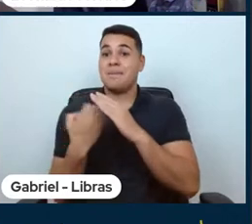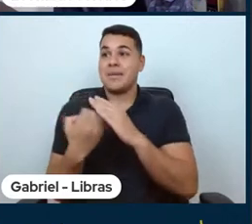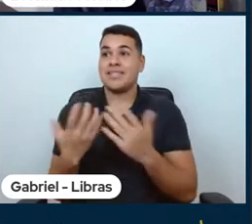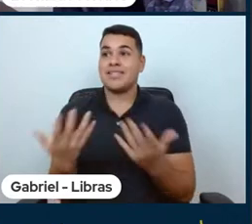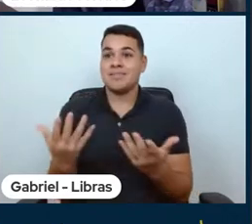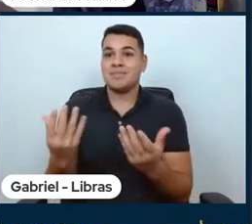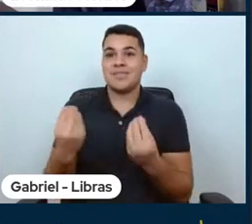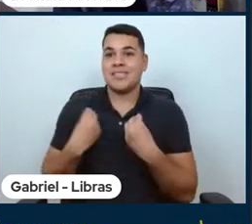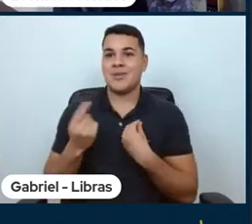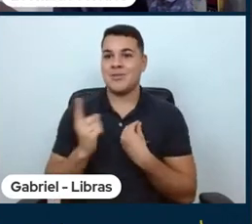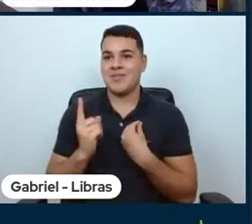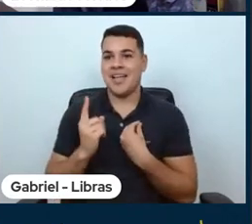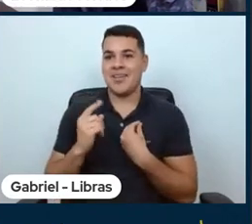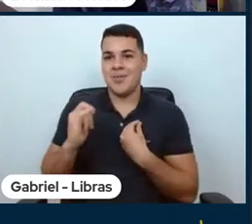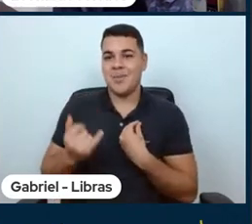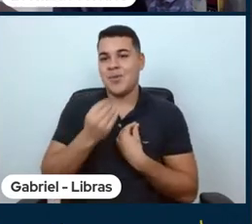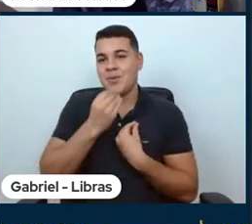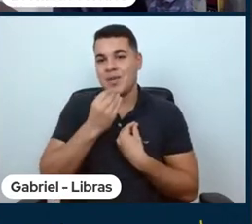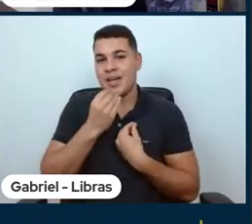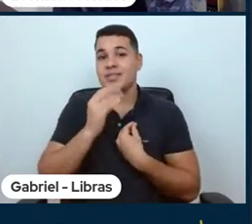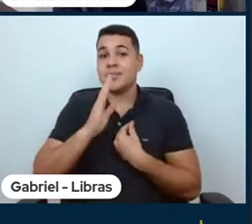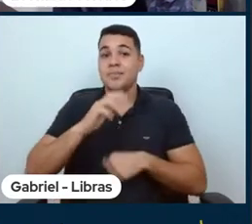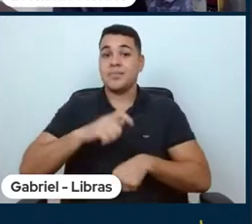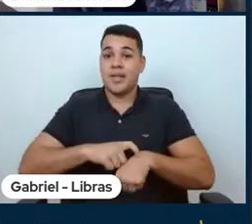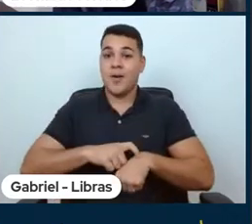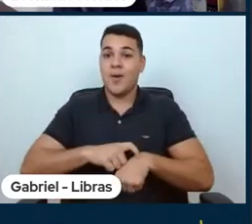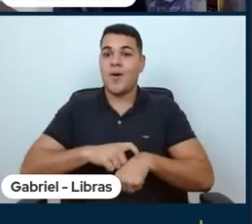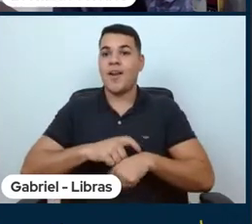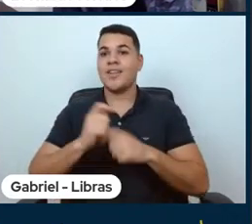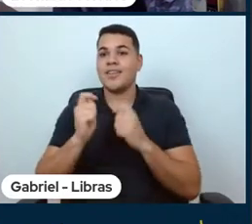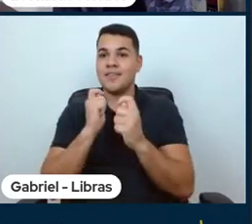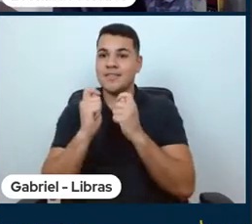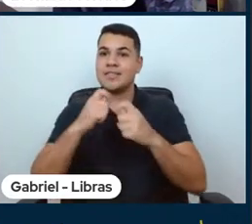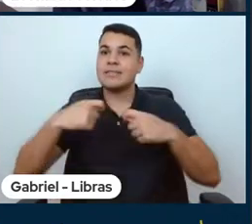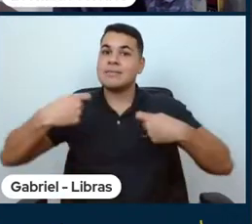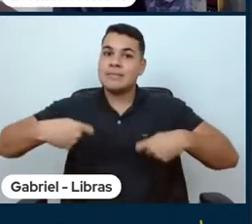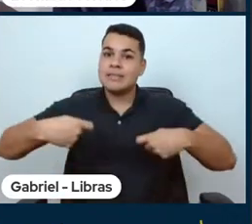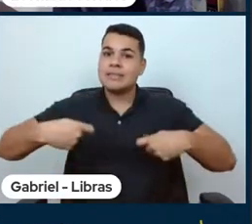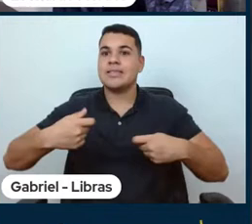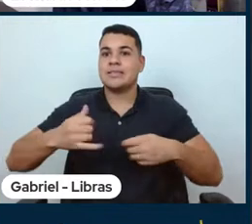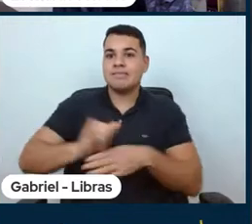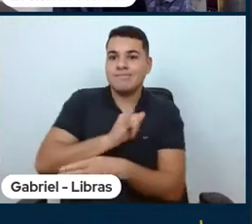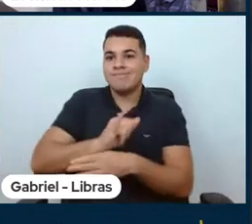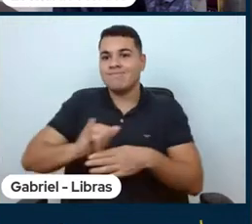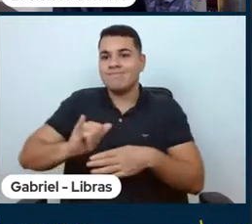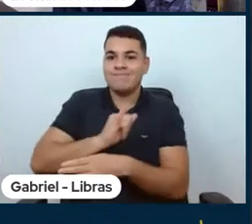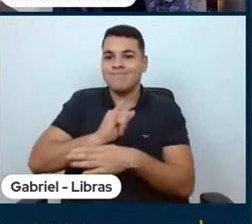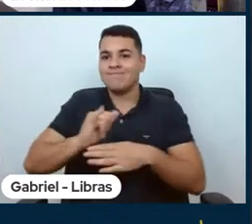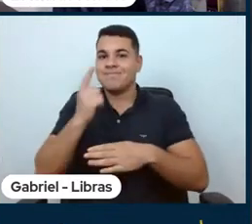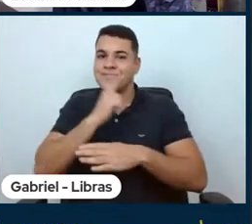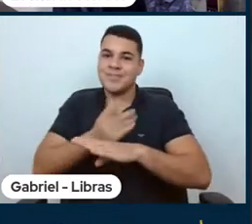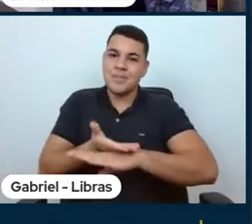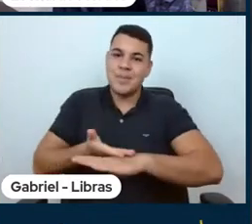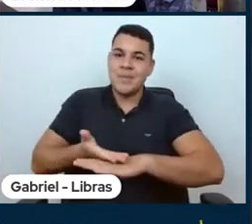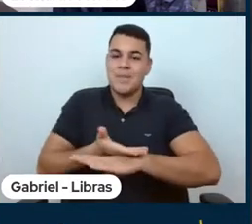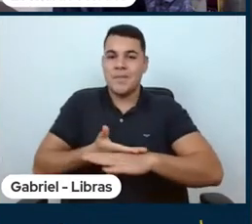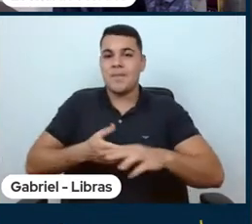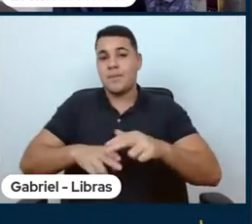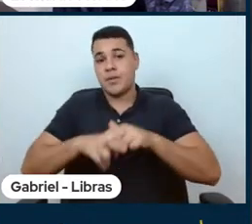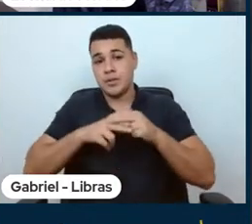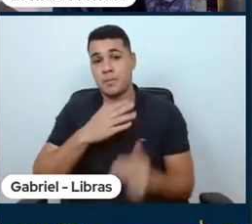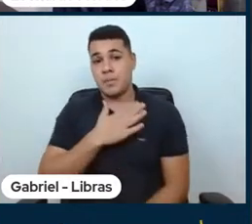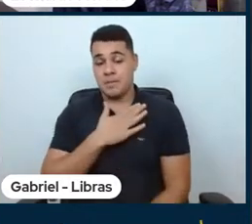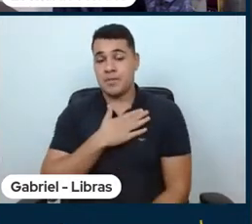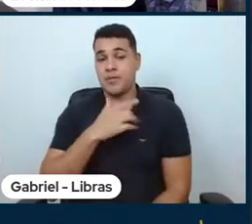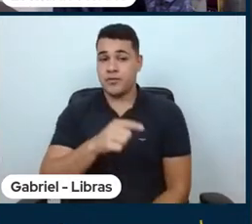né? Você tem que saber. Você não tem tanta experiência, mas você tem que saber falar. Então, isso foi importante para mim. Eu tive